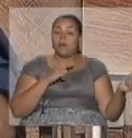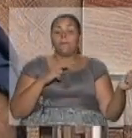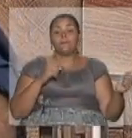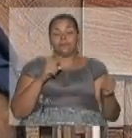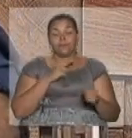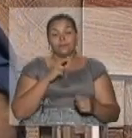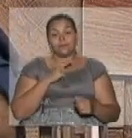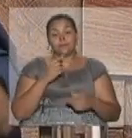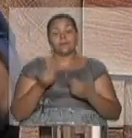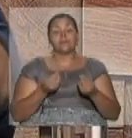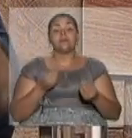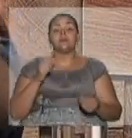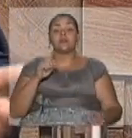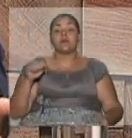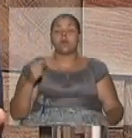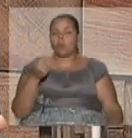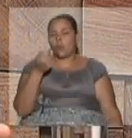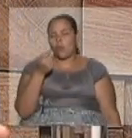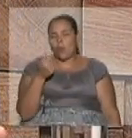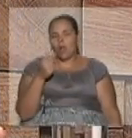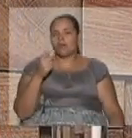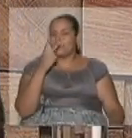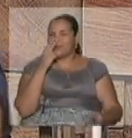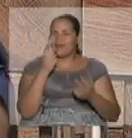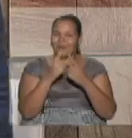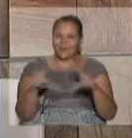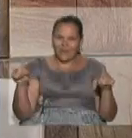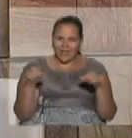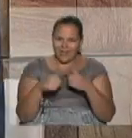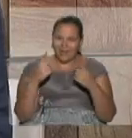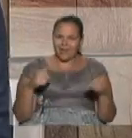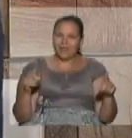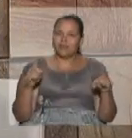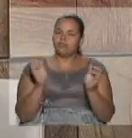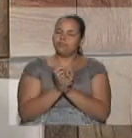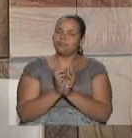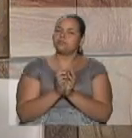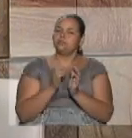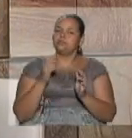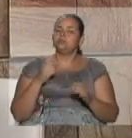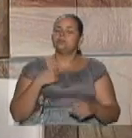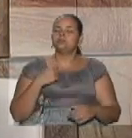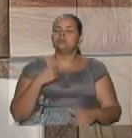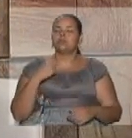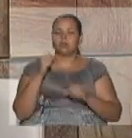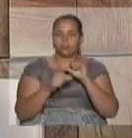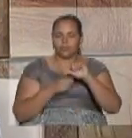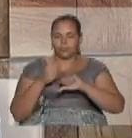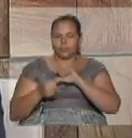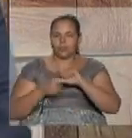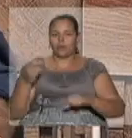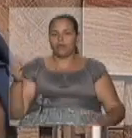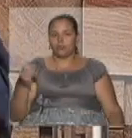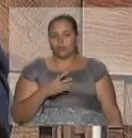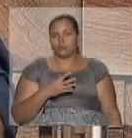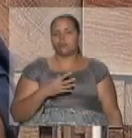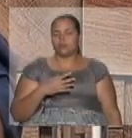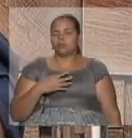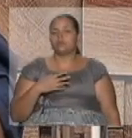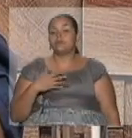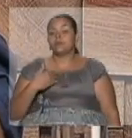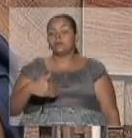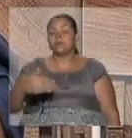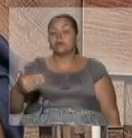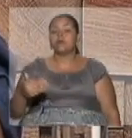esse conceito que é assim, quase uma orquestra no palco. Na verdade, vocês mudavam a cada trabalho um novo conceito. Dependendo do